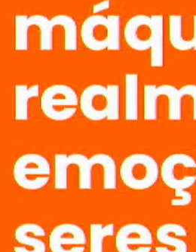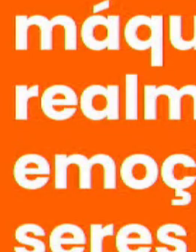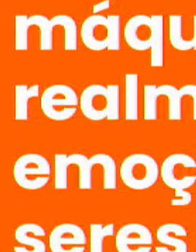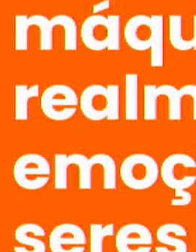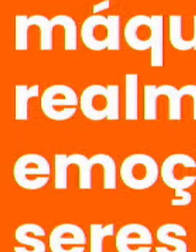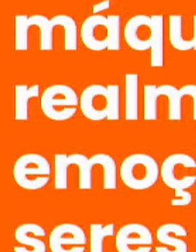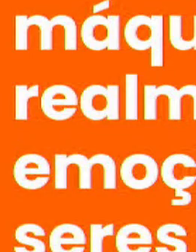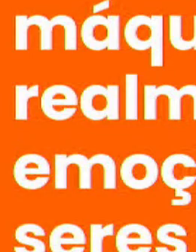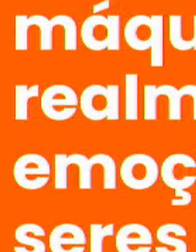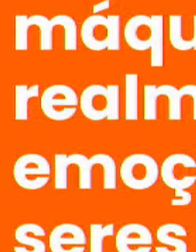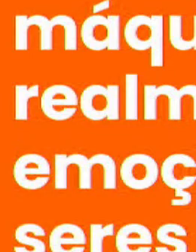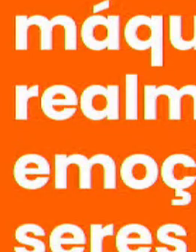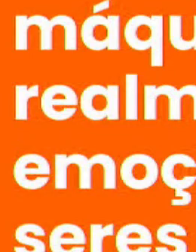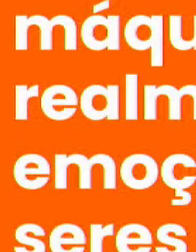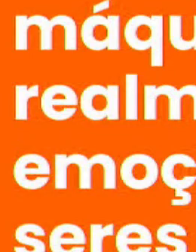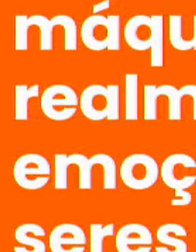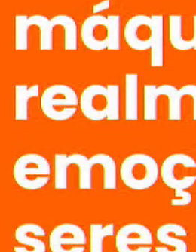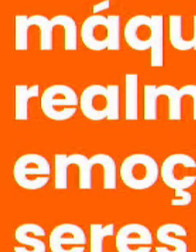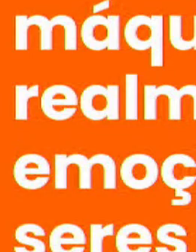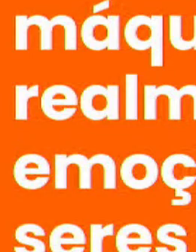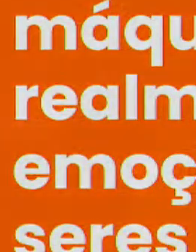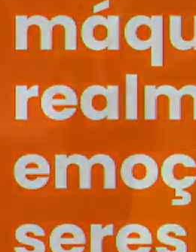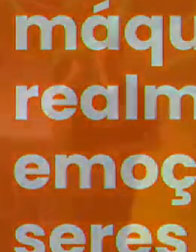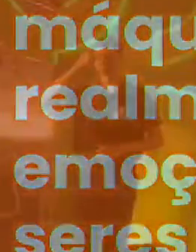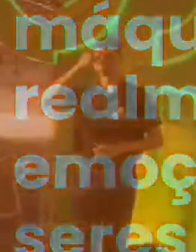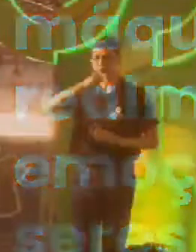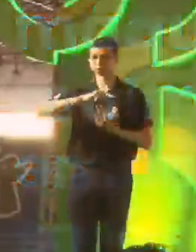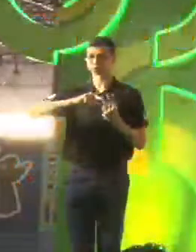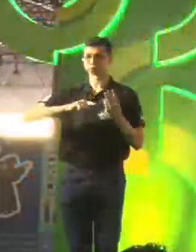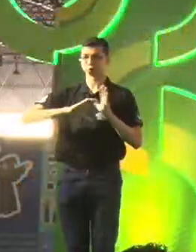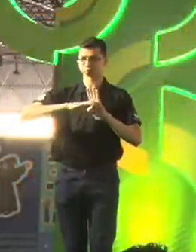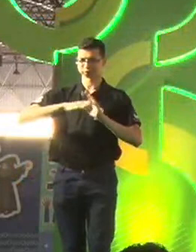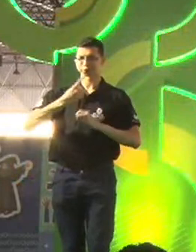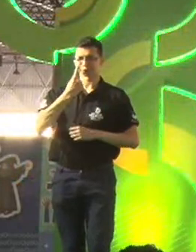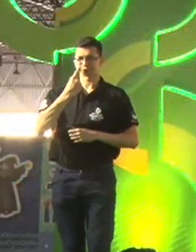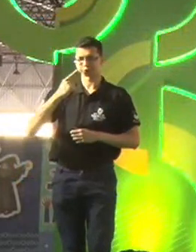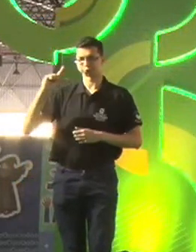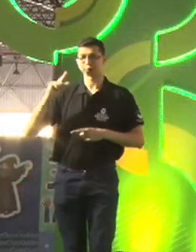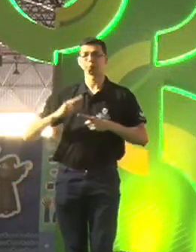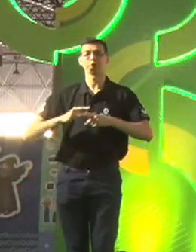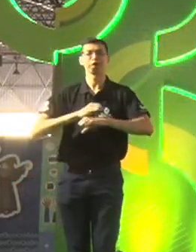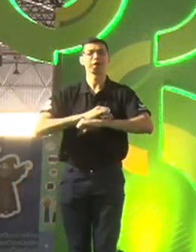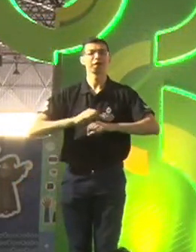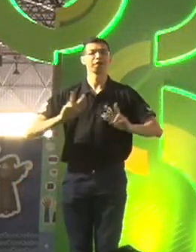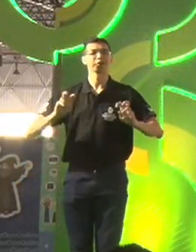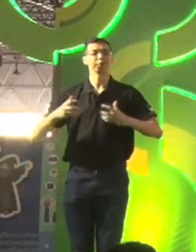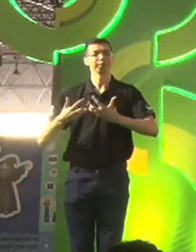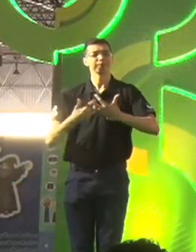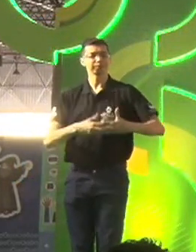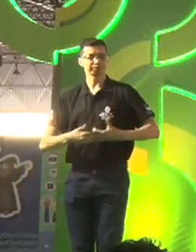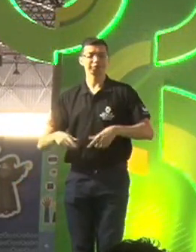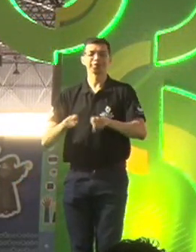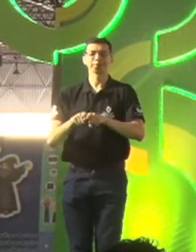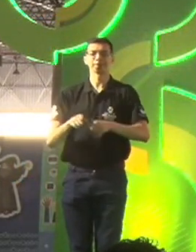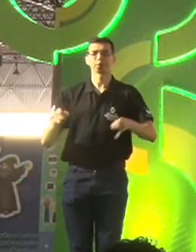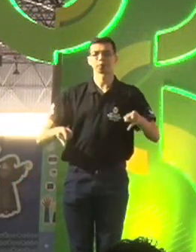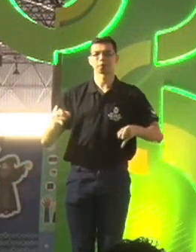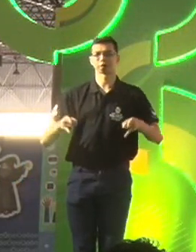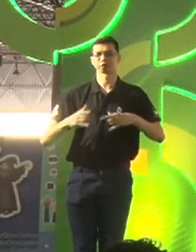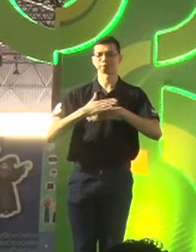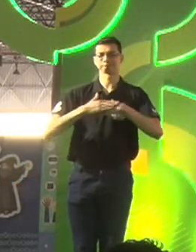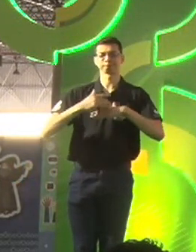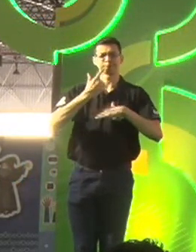a gente pensar sobre aqueles três conceitos que a gente viu antes quando a gente tá falando sobre máquinas sobre robótica afetiva